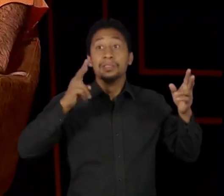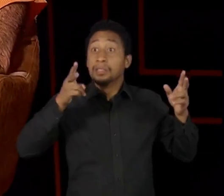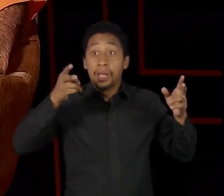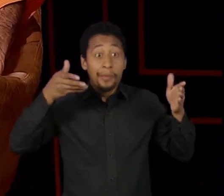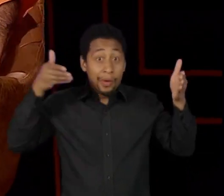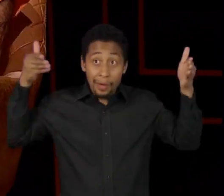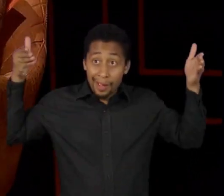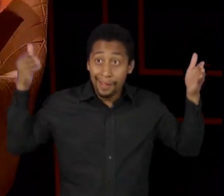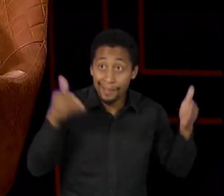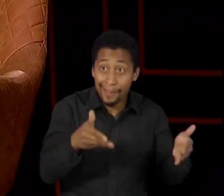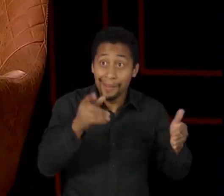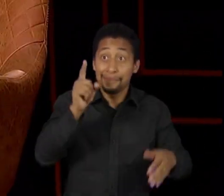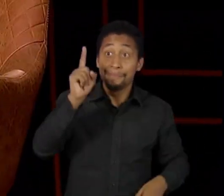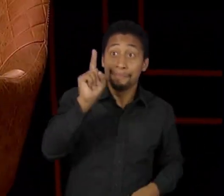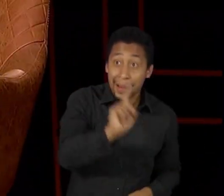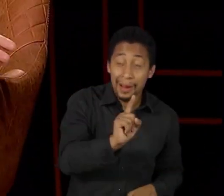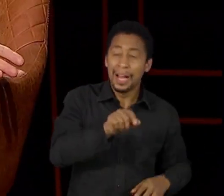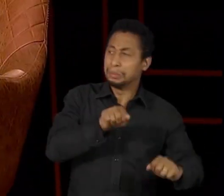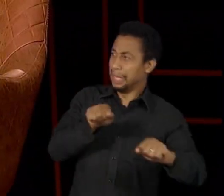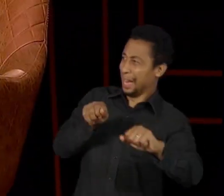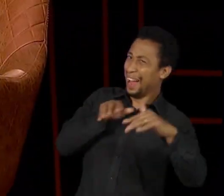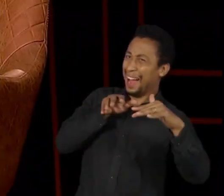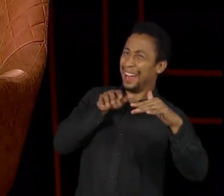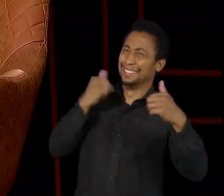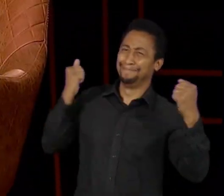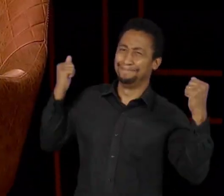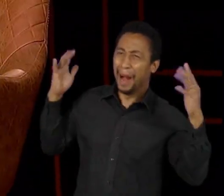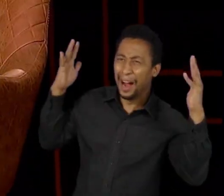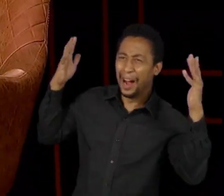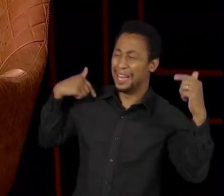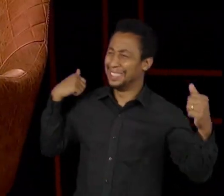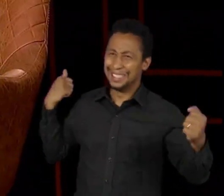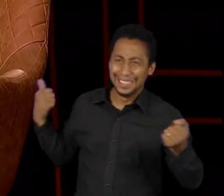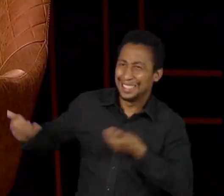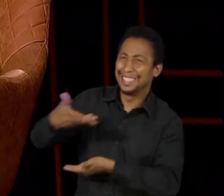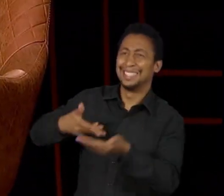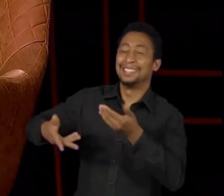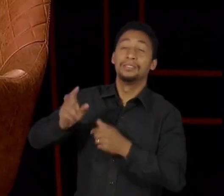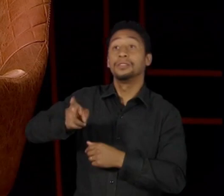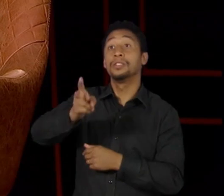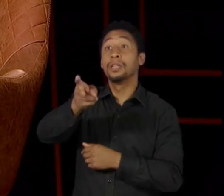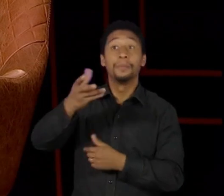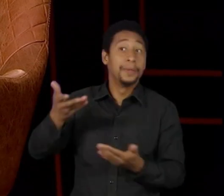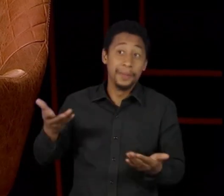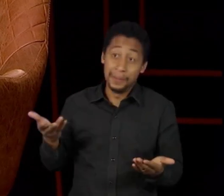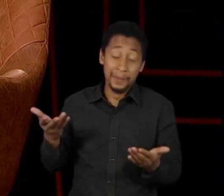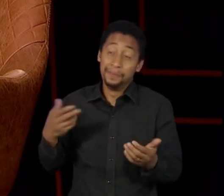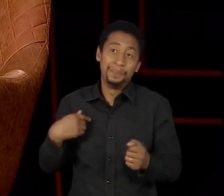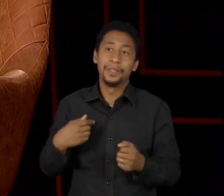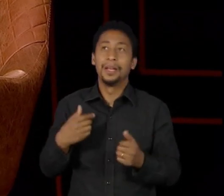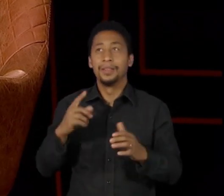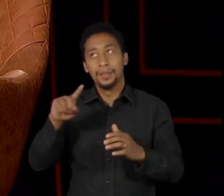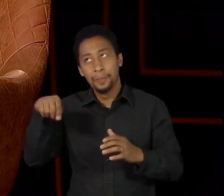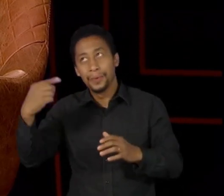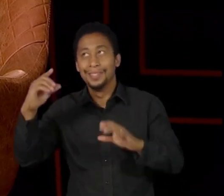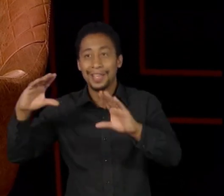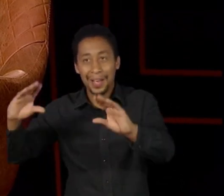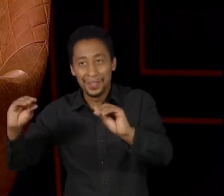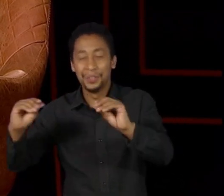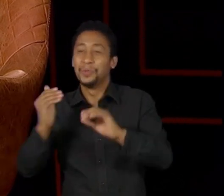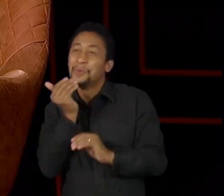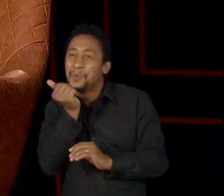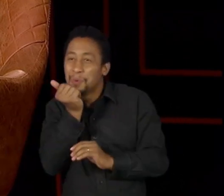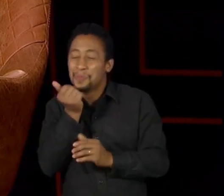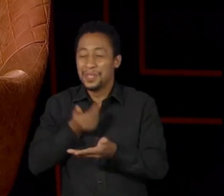festa, mano. Porque aí não tinha graça sem ele. A gente saía para jantar depois e, Fafá,